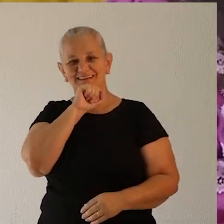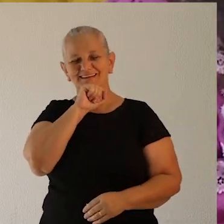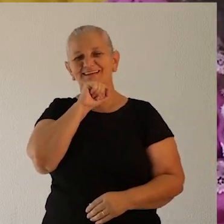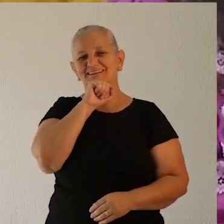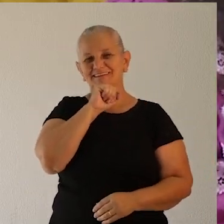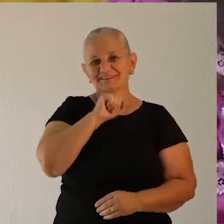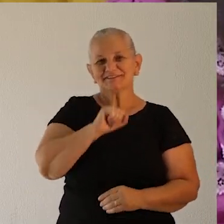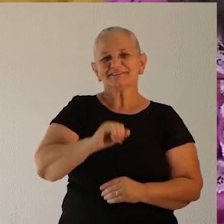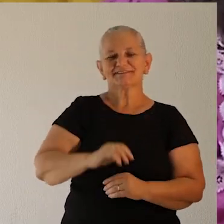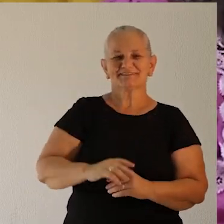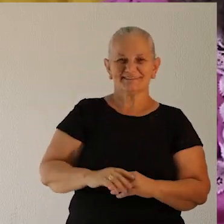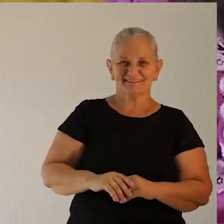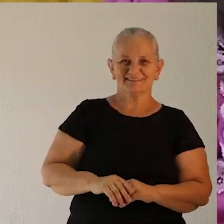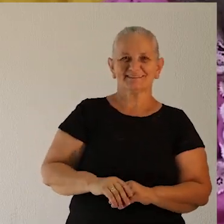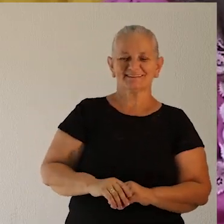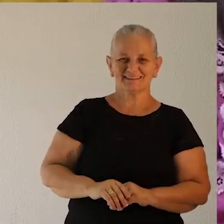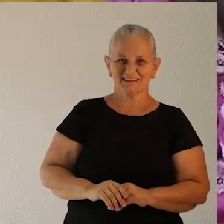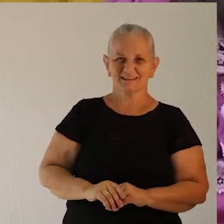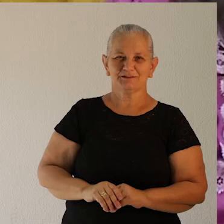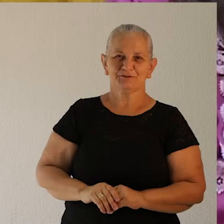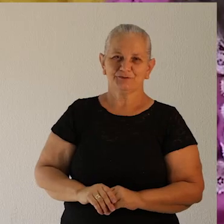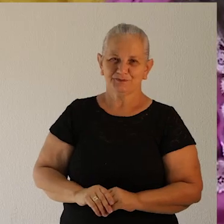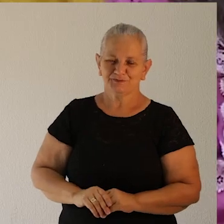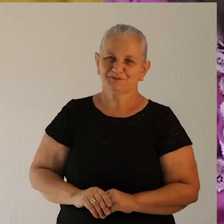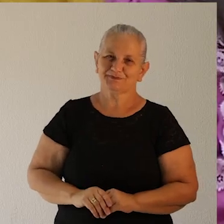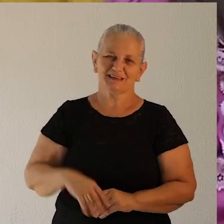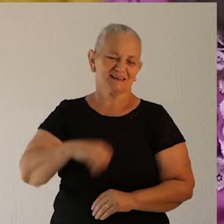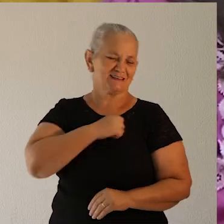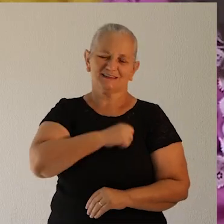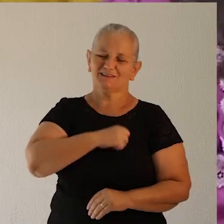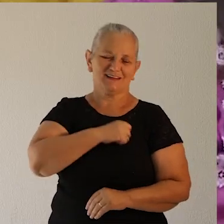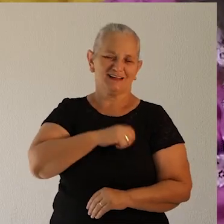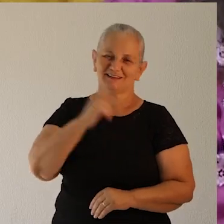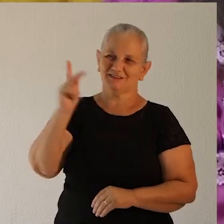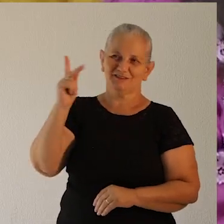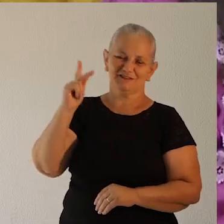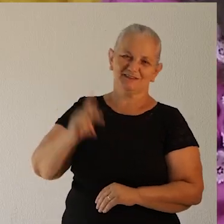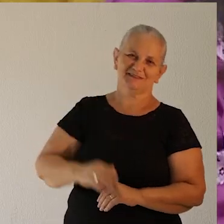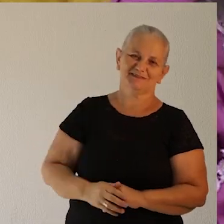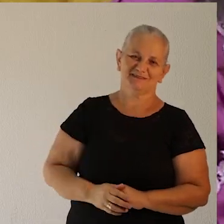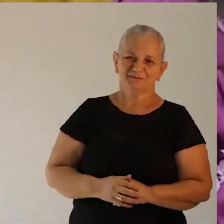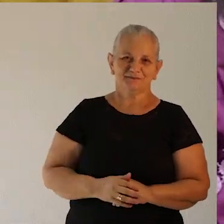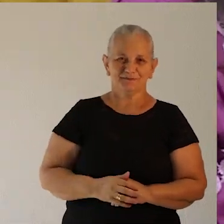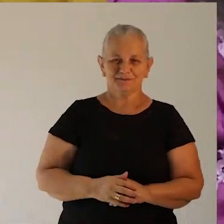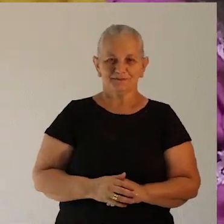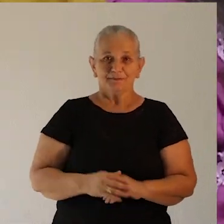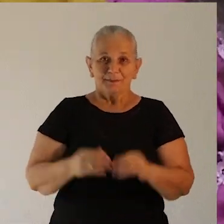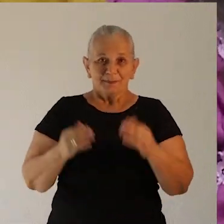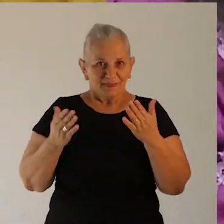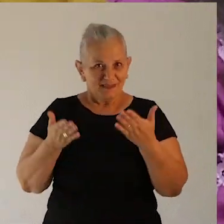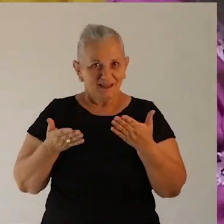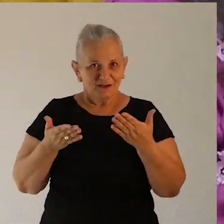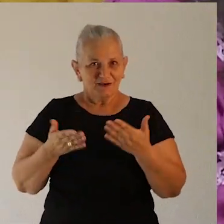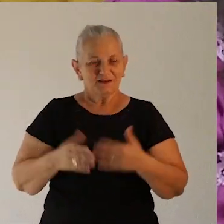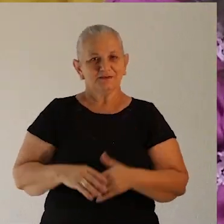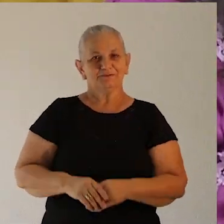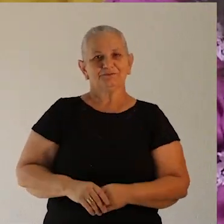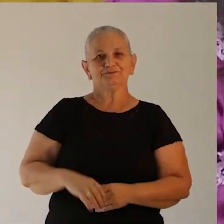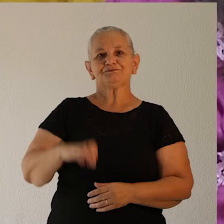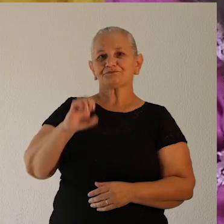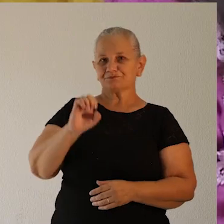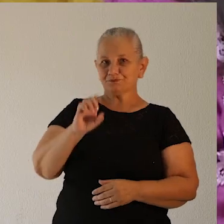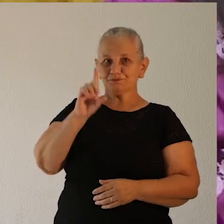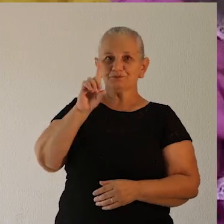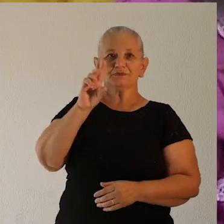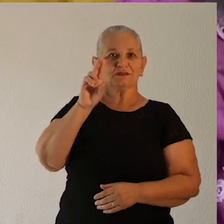seu Romeu dos Bonecos. Uma saudação para o senhor. Bom, agora legal, né? O Eduardo vai